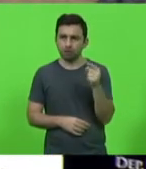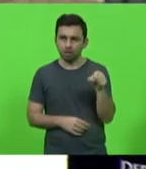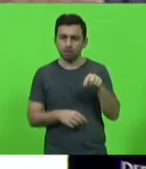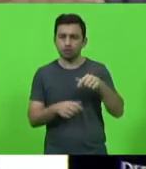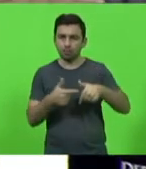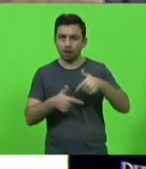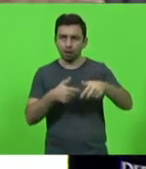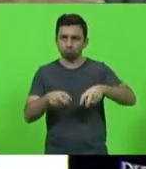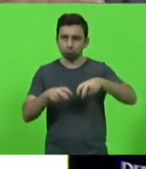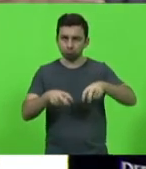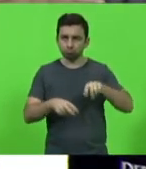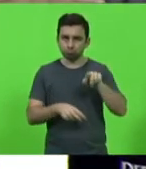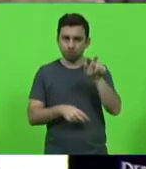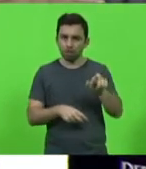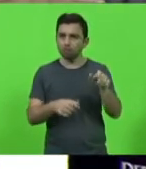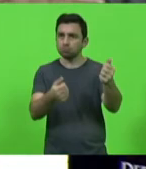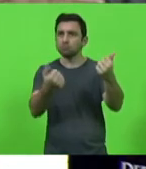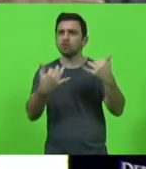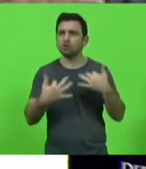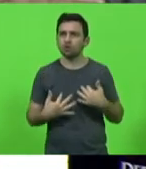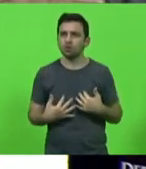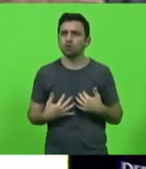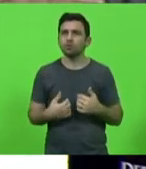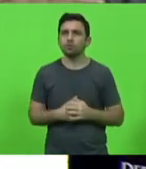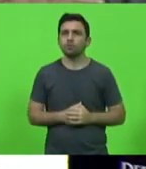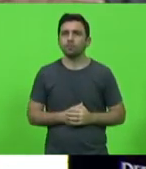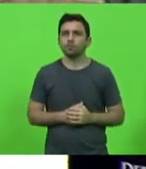me relatava isso.